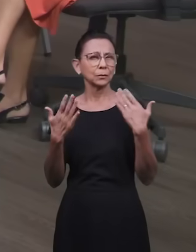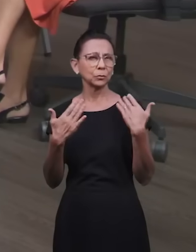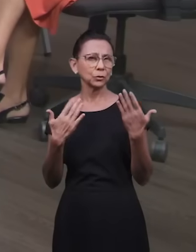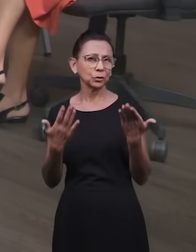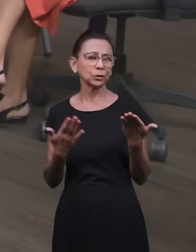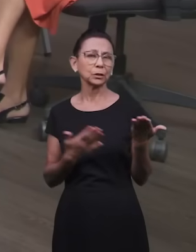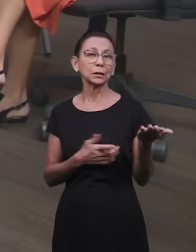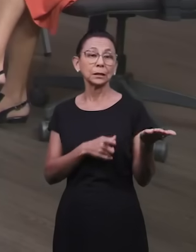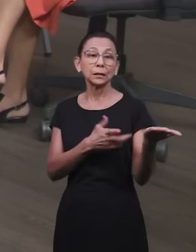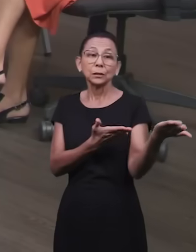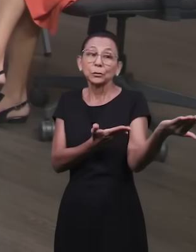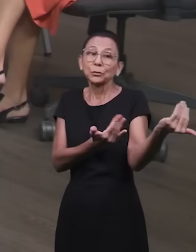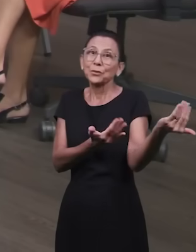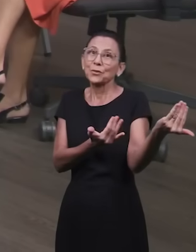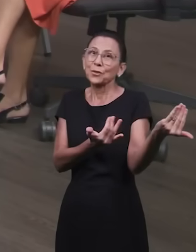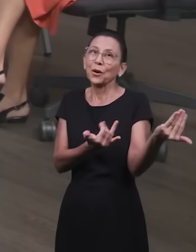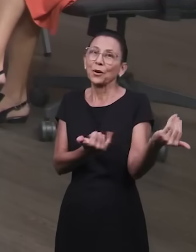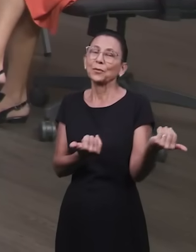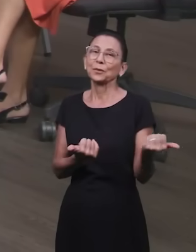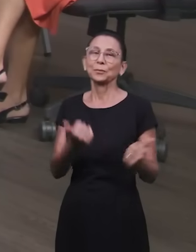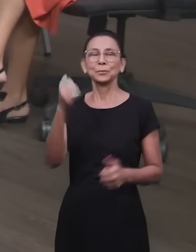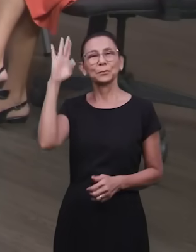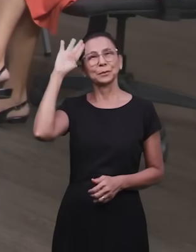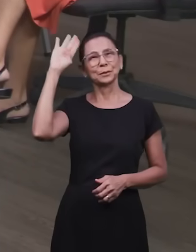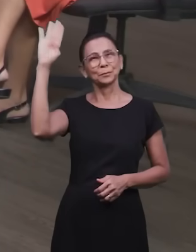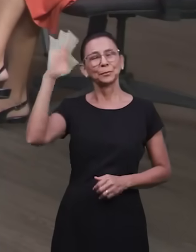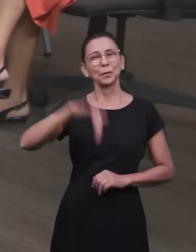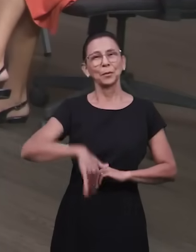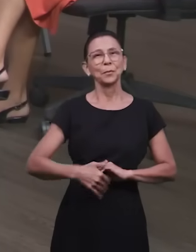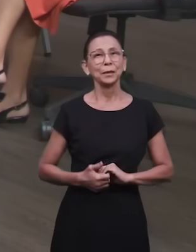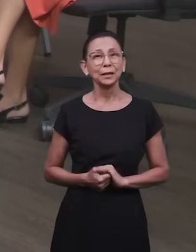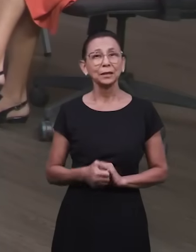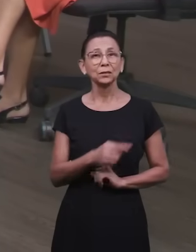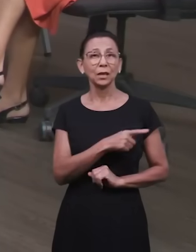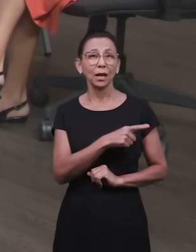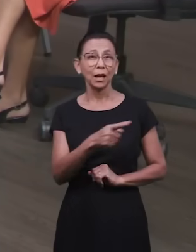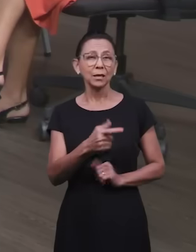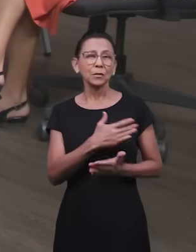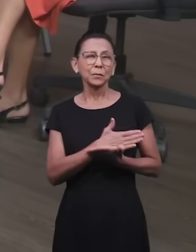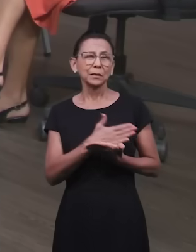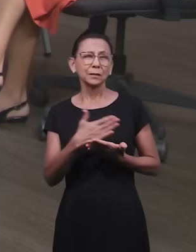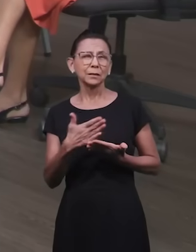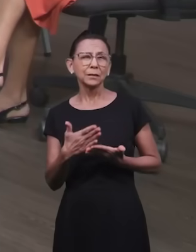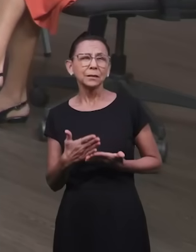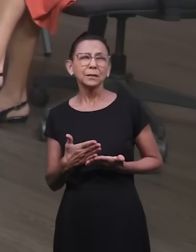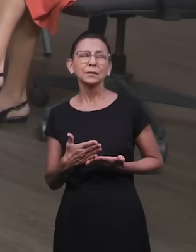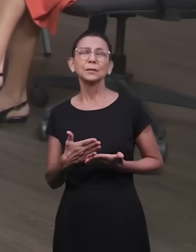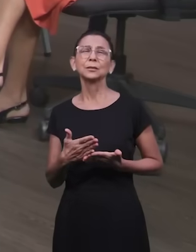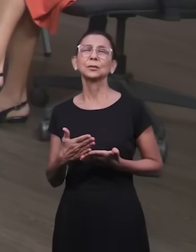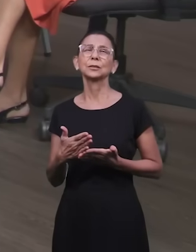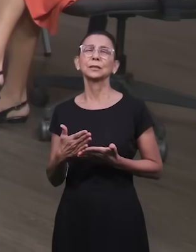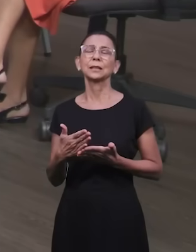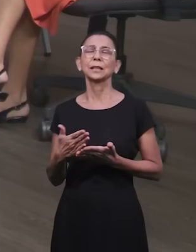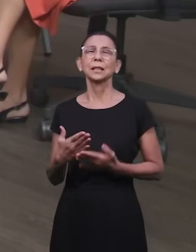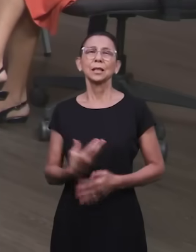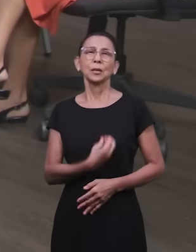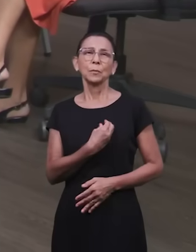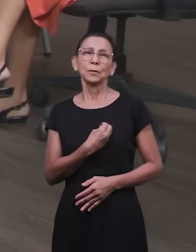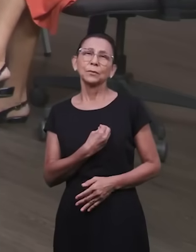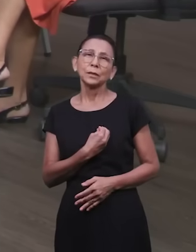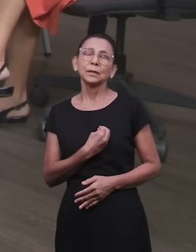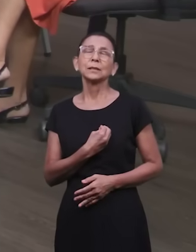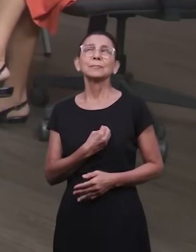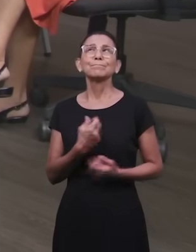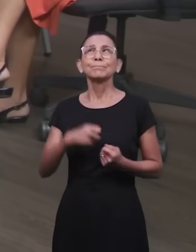É um assunto que permeia a vida e a realidade de quem está começando a vida e tomando decisões. Eu acho que falar